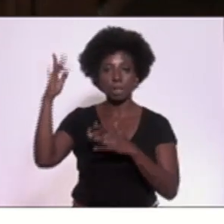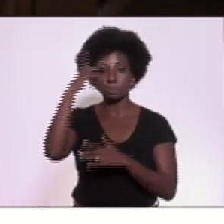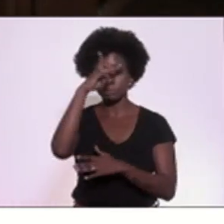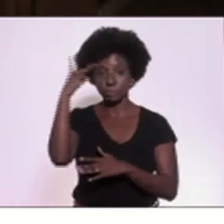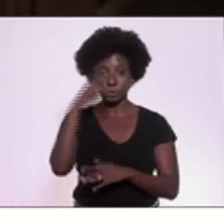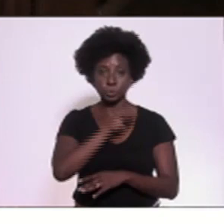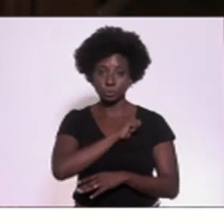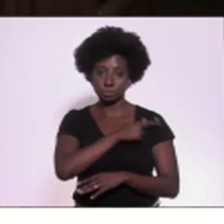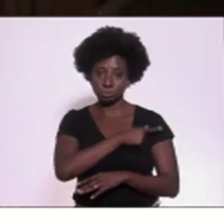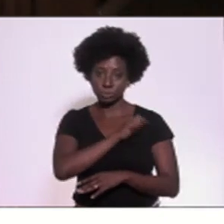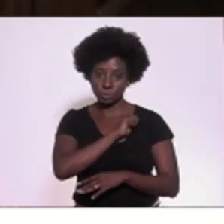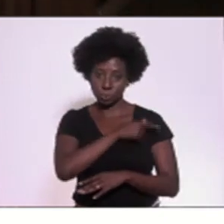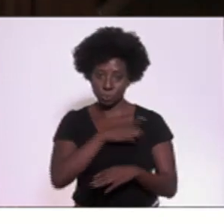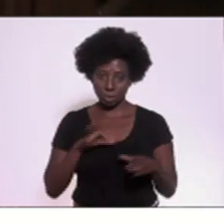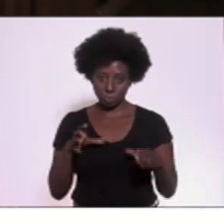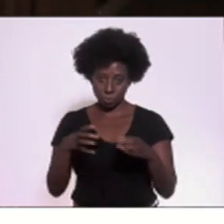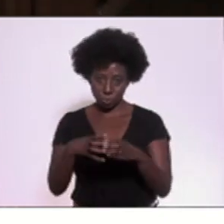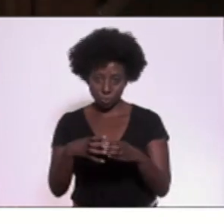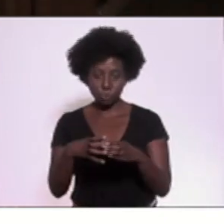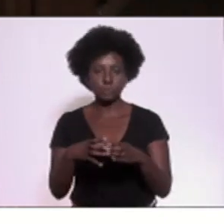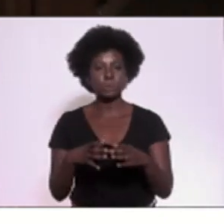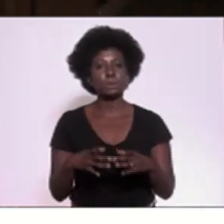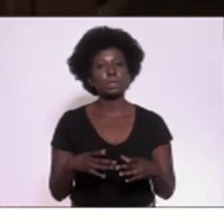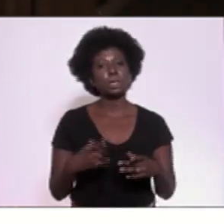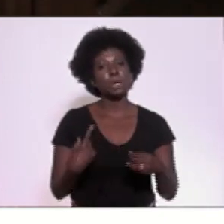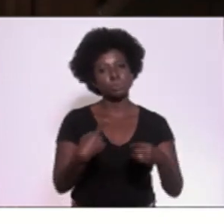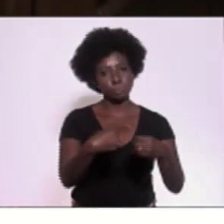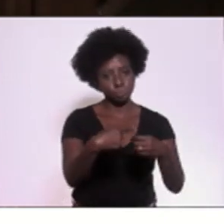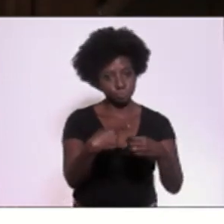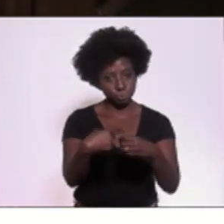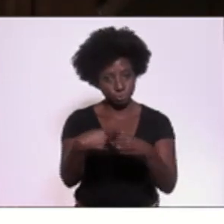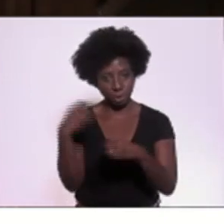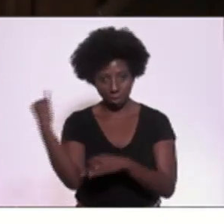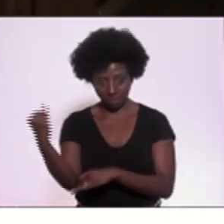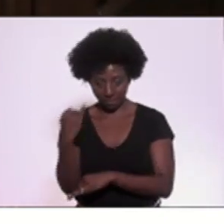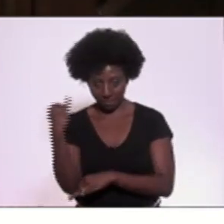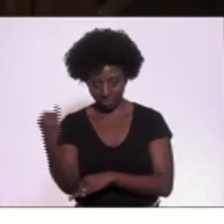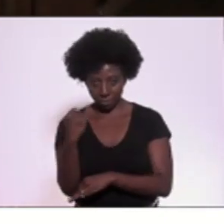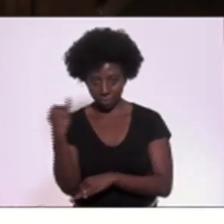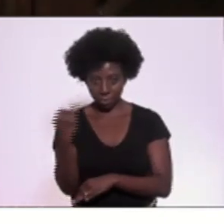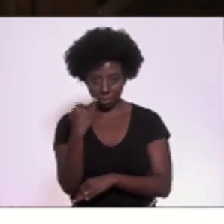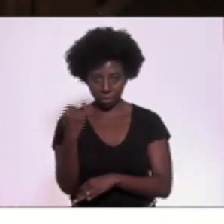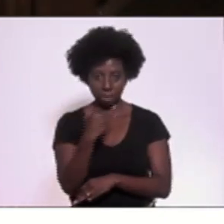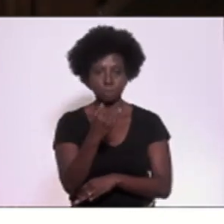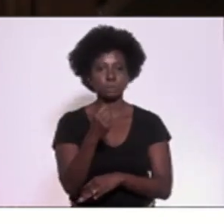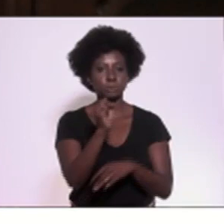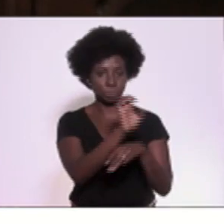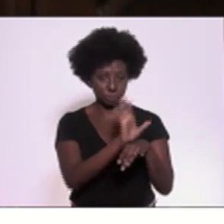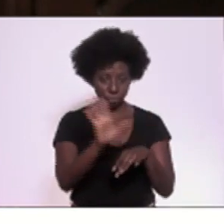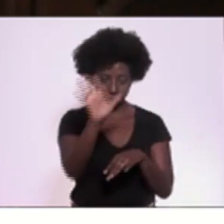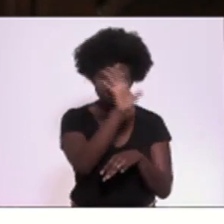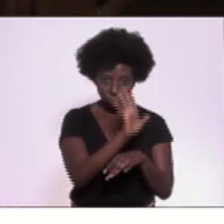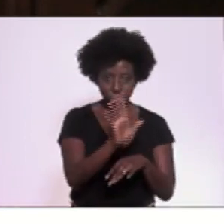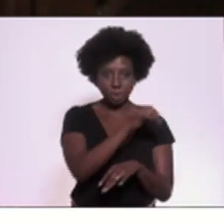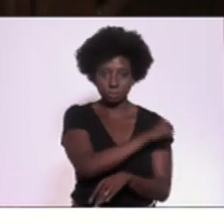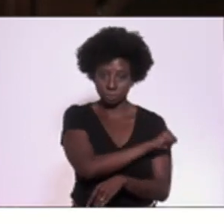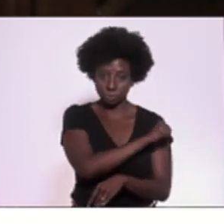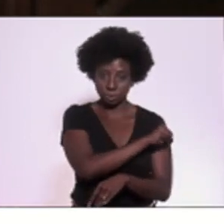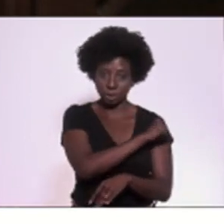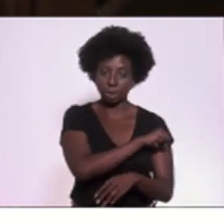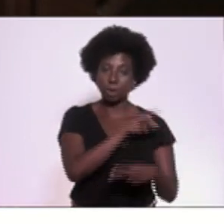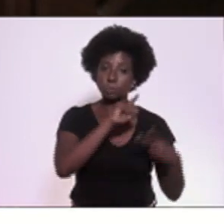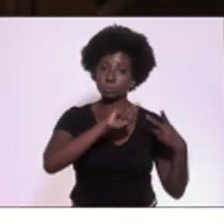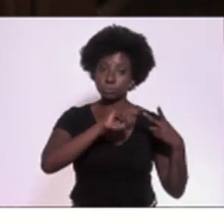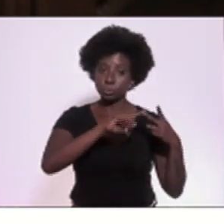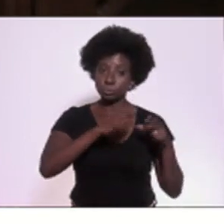São Gonçalo, que é um município de importância histórica para o estado do Rio de Janeiro, é o segundo